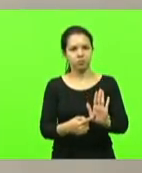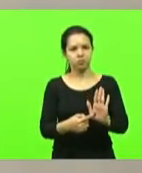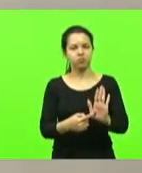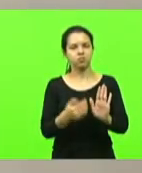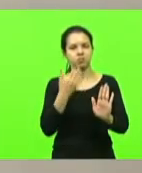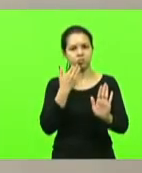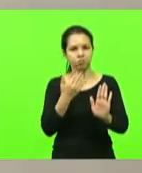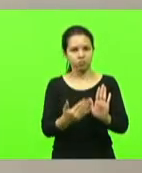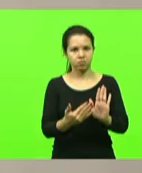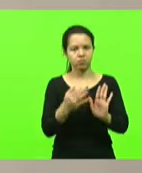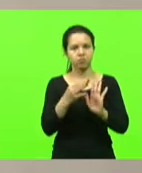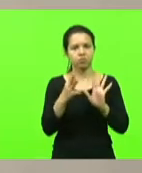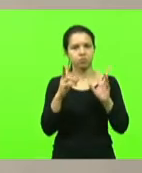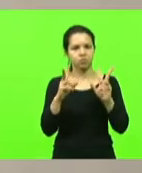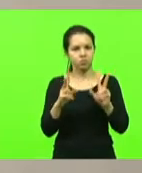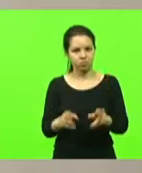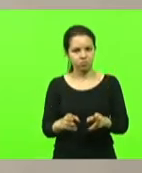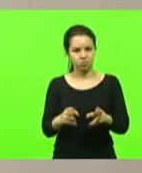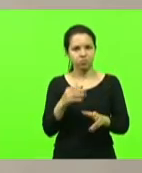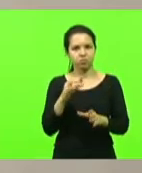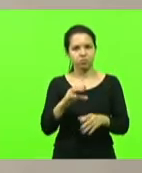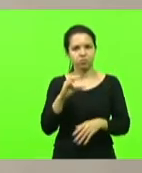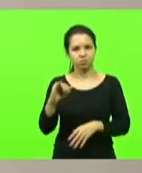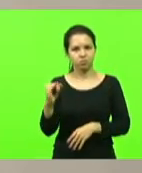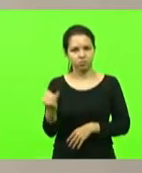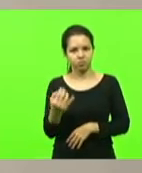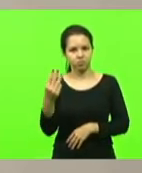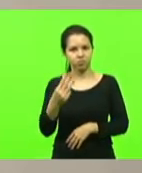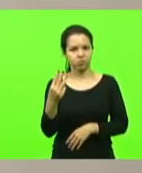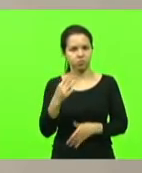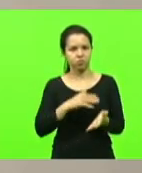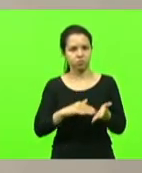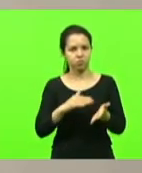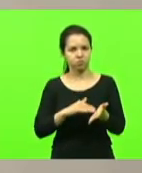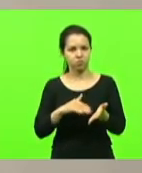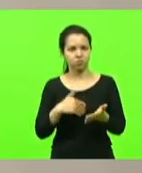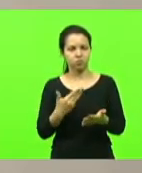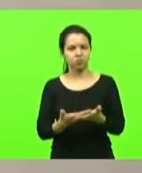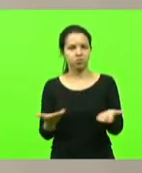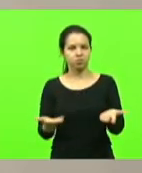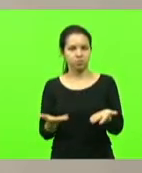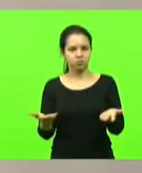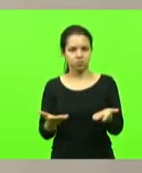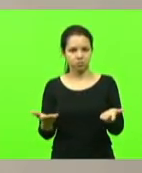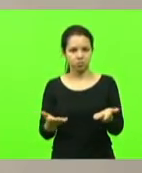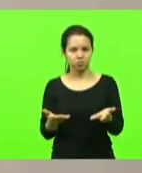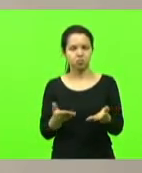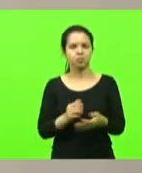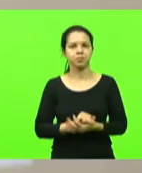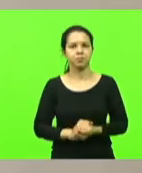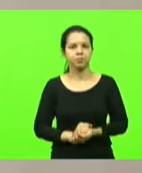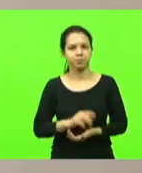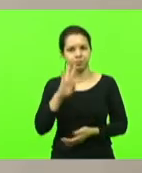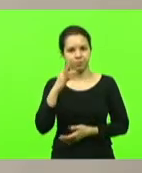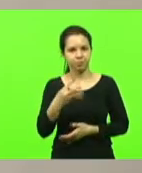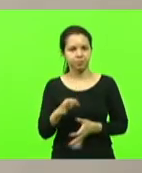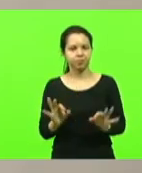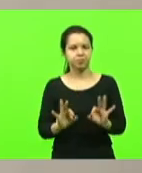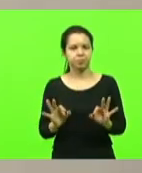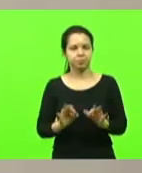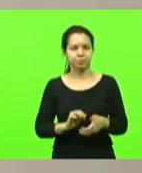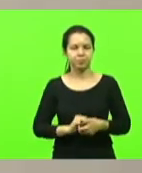presidente da Comissão de Constituição e Justiça e ao terceiro secretário, e até o presente momento não foram tomadas as providências